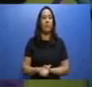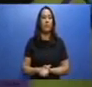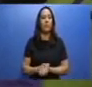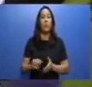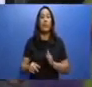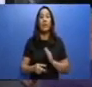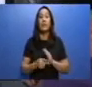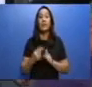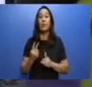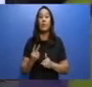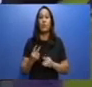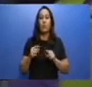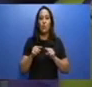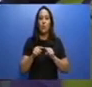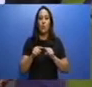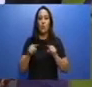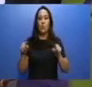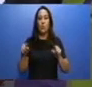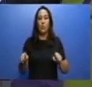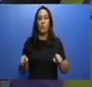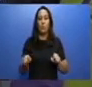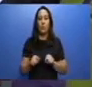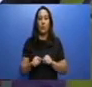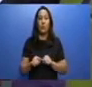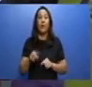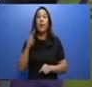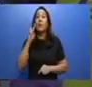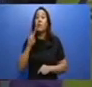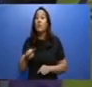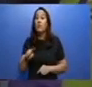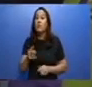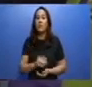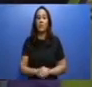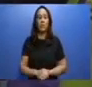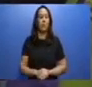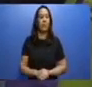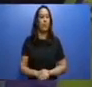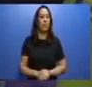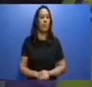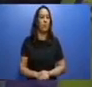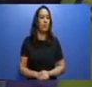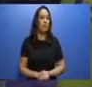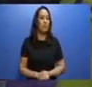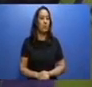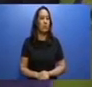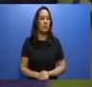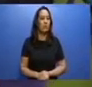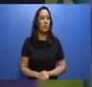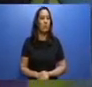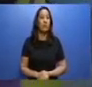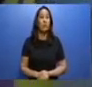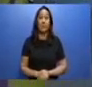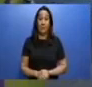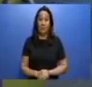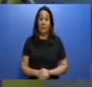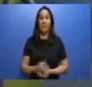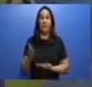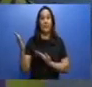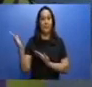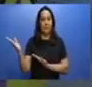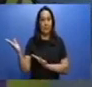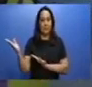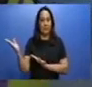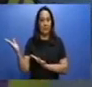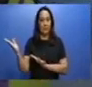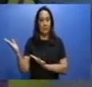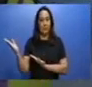Segundo, onde é que eu vi um retângulo? Onde é que vocês viram? Vou mostrar onde é que eu vi. Eu vi aqui, ó, nessa